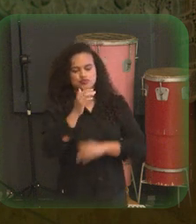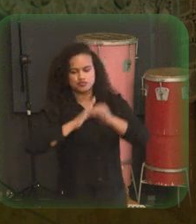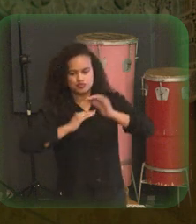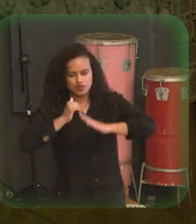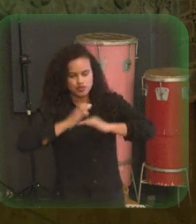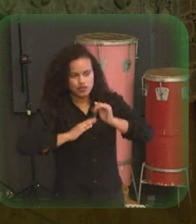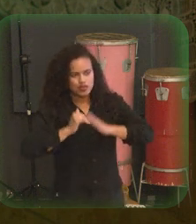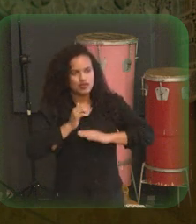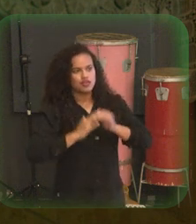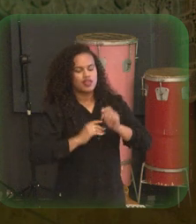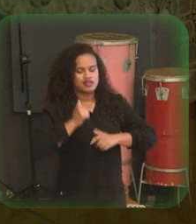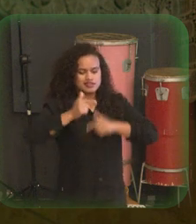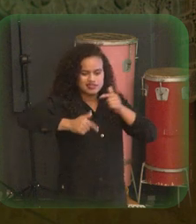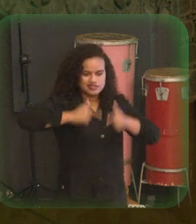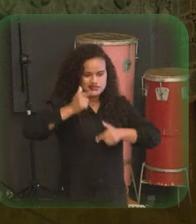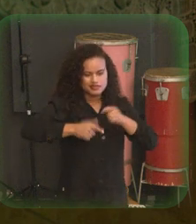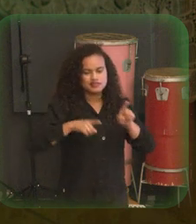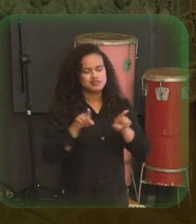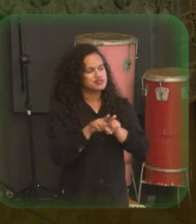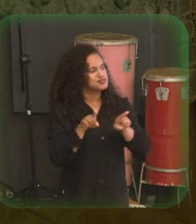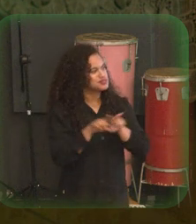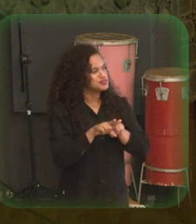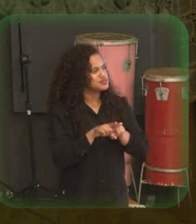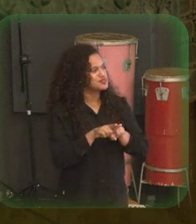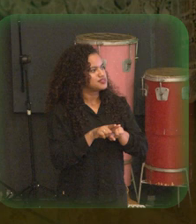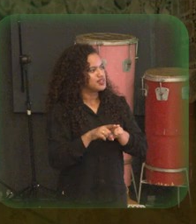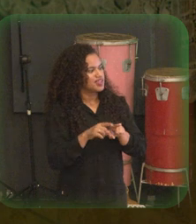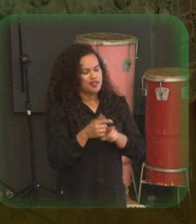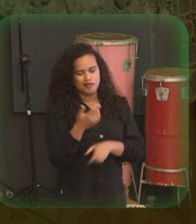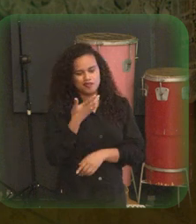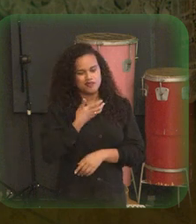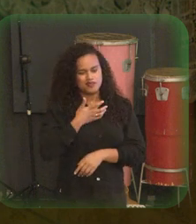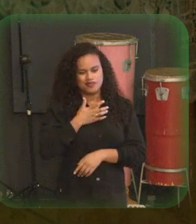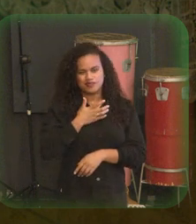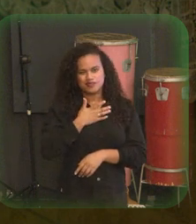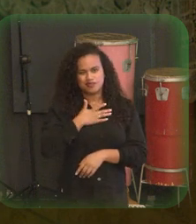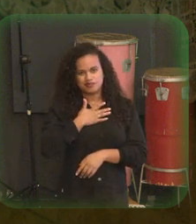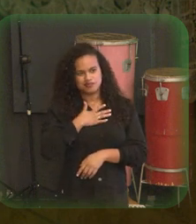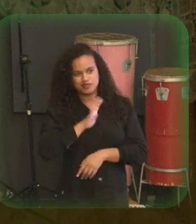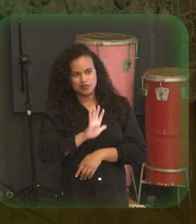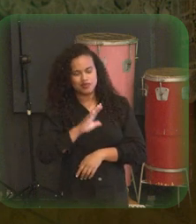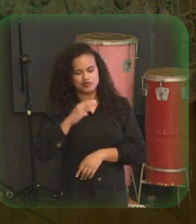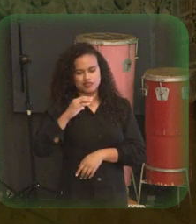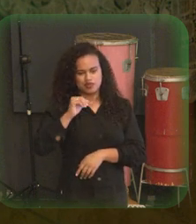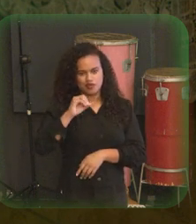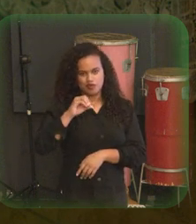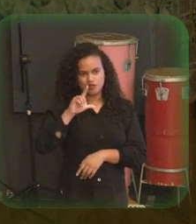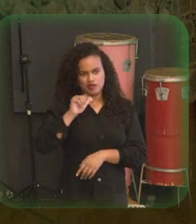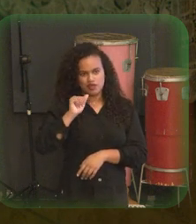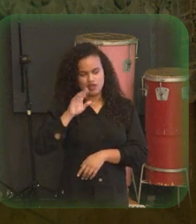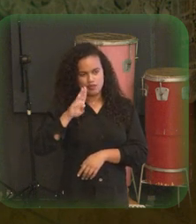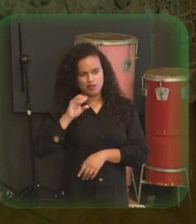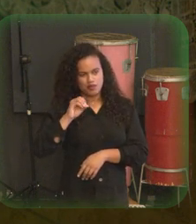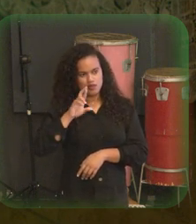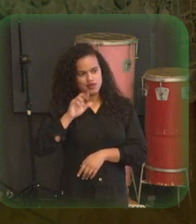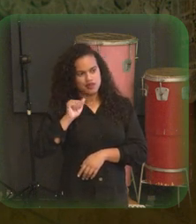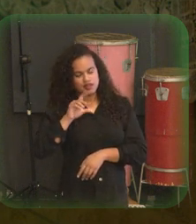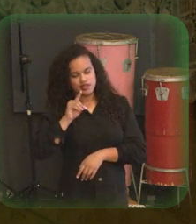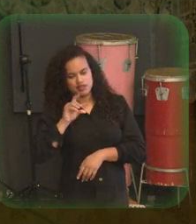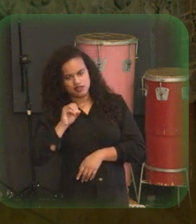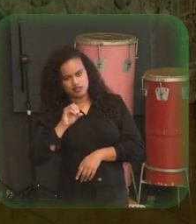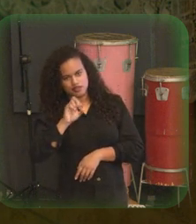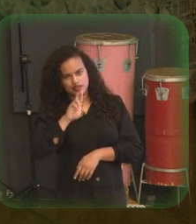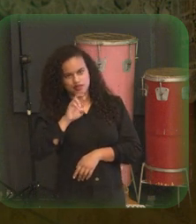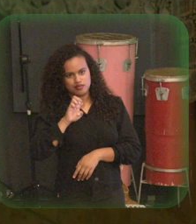colaboradores, trabalhadores e trabalhadoras, eu não gosto dessa palavra colaborador, do Instituto Federal de Pernambuco. E